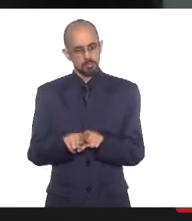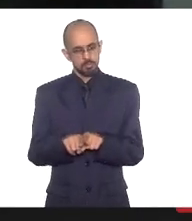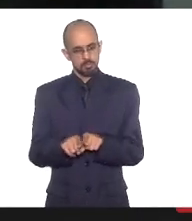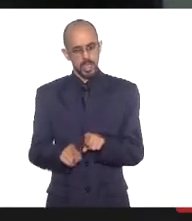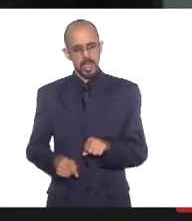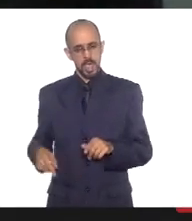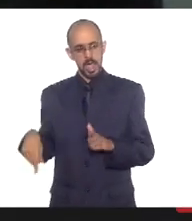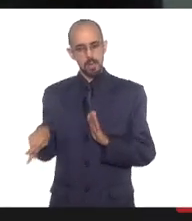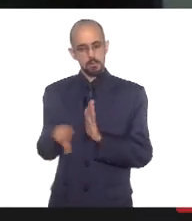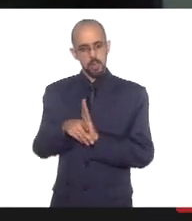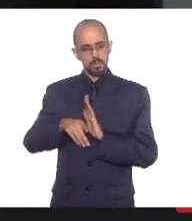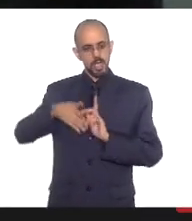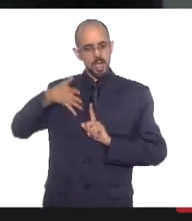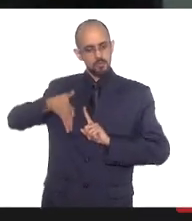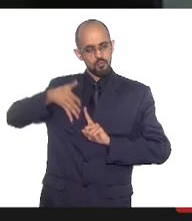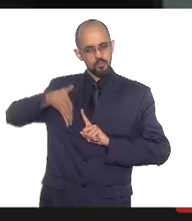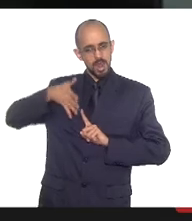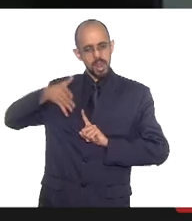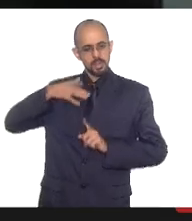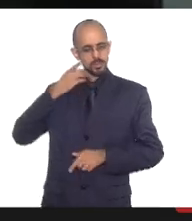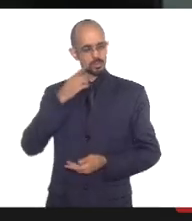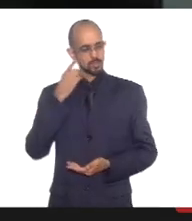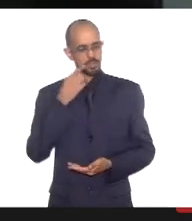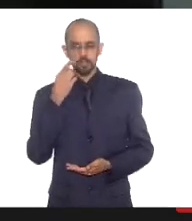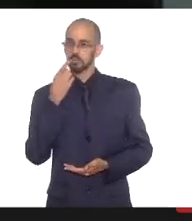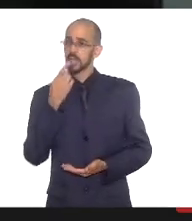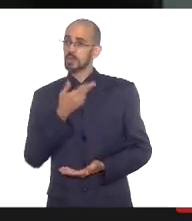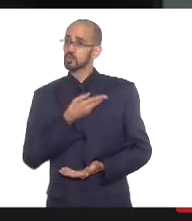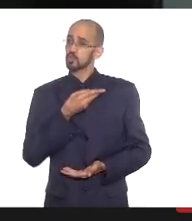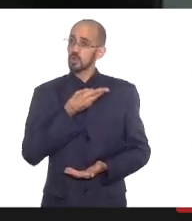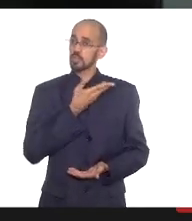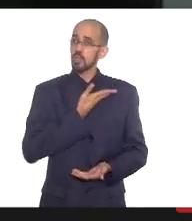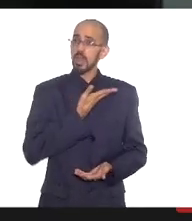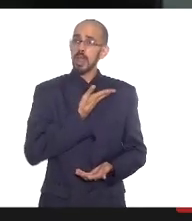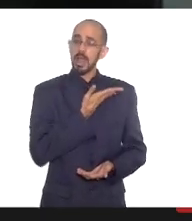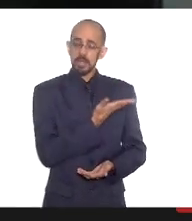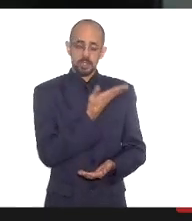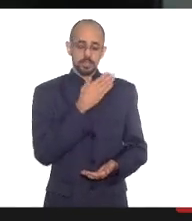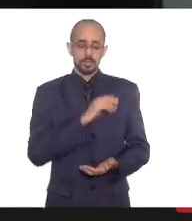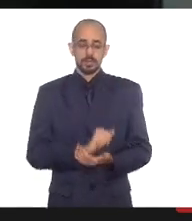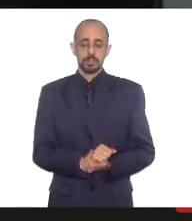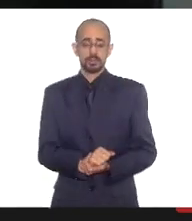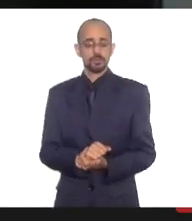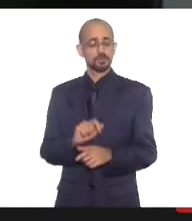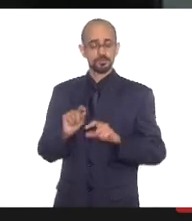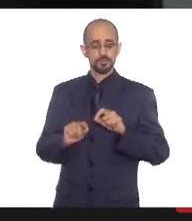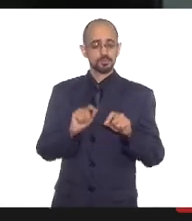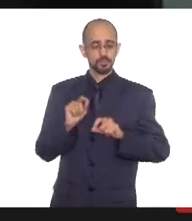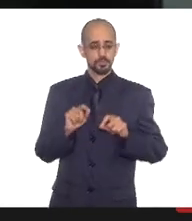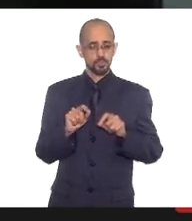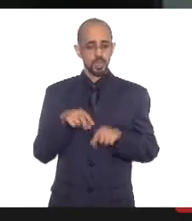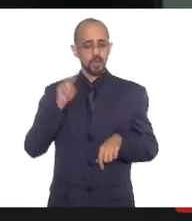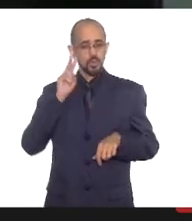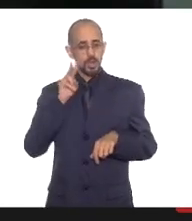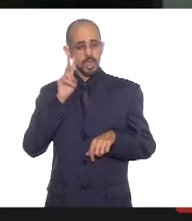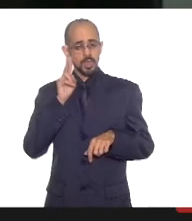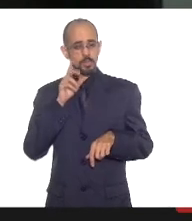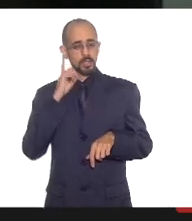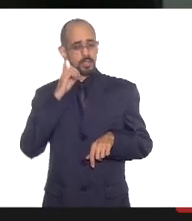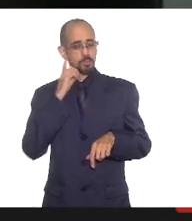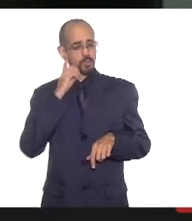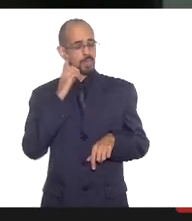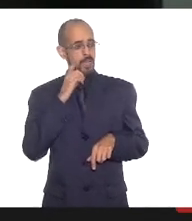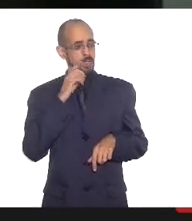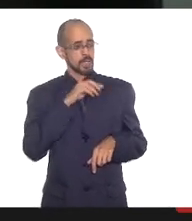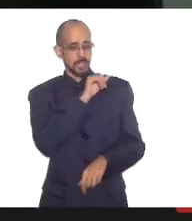fala da deputada enfermeira Rejane quanto da fala do deputado Rubem bomtempo né que nos levam de um lado da deputada enfermeira